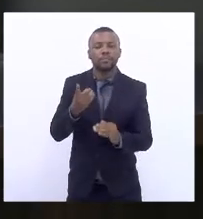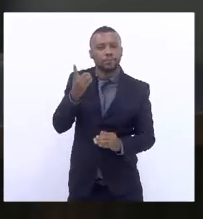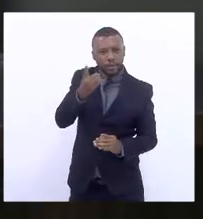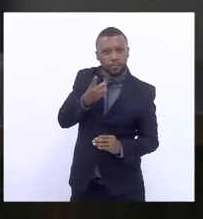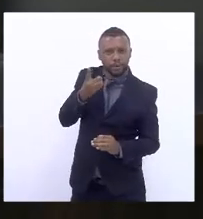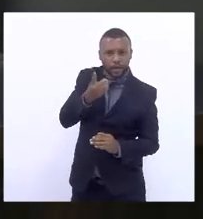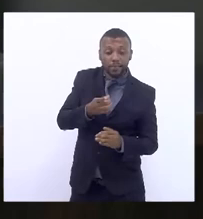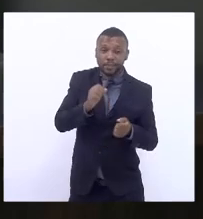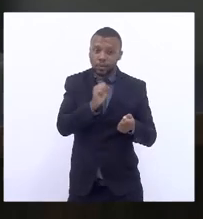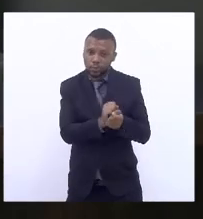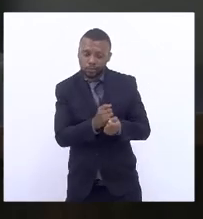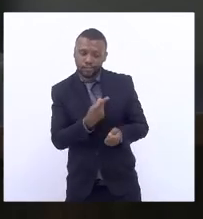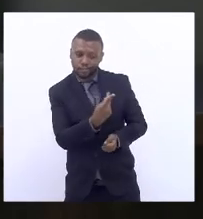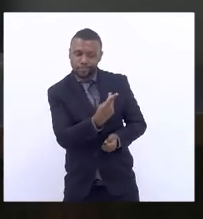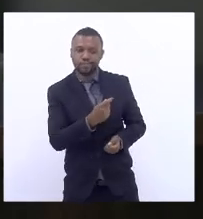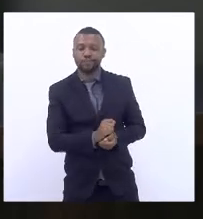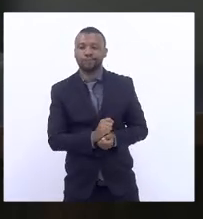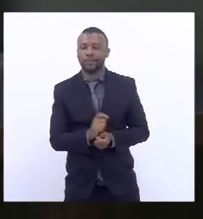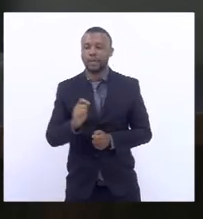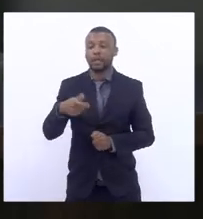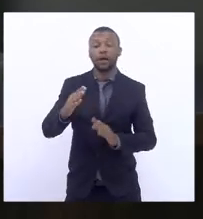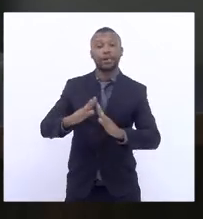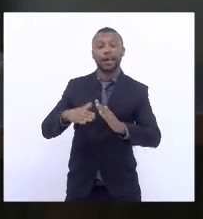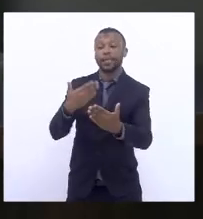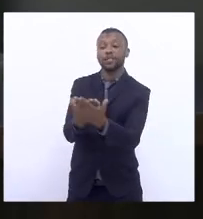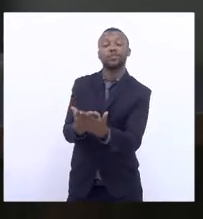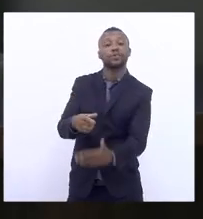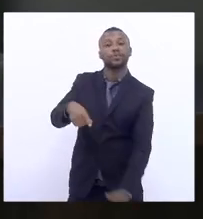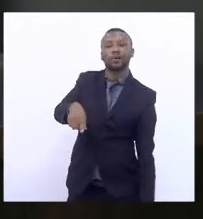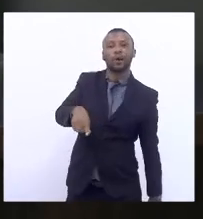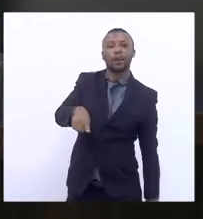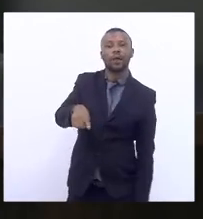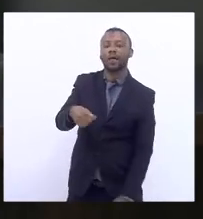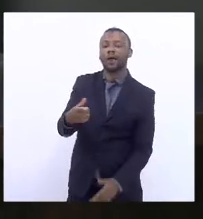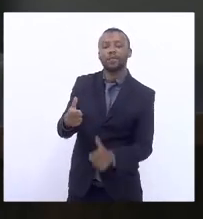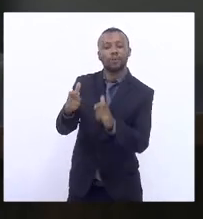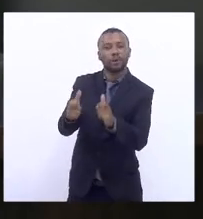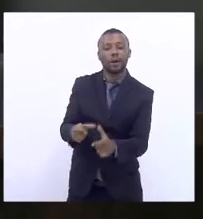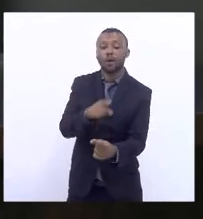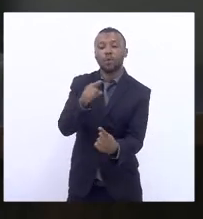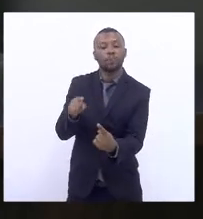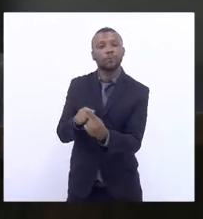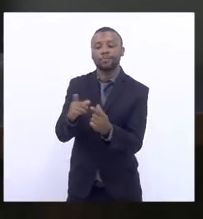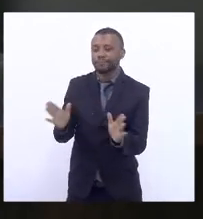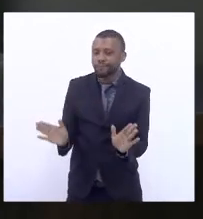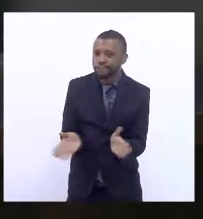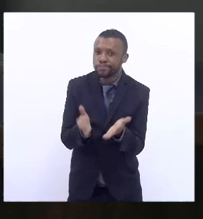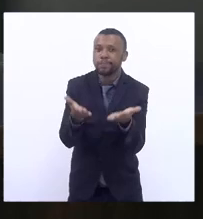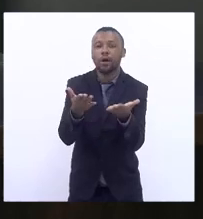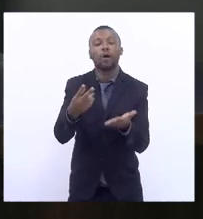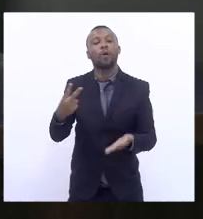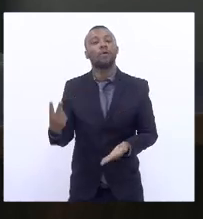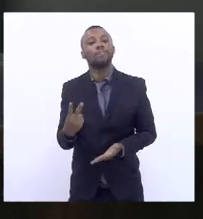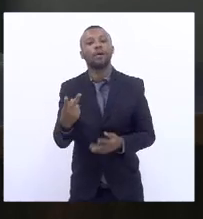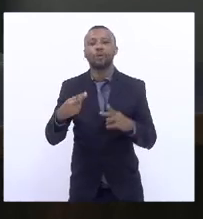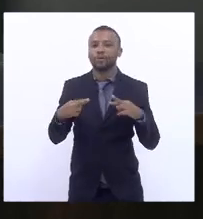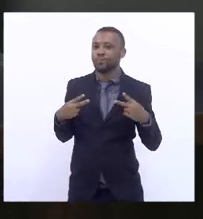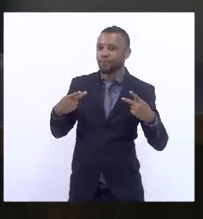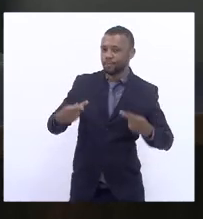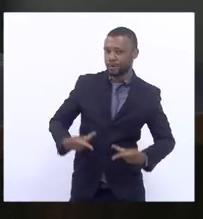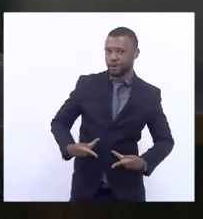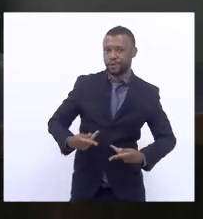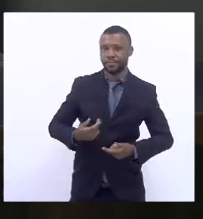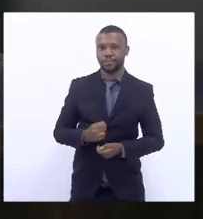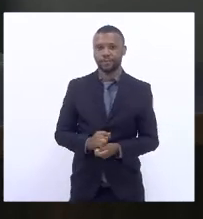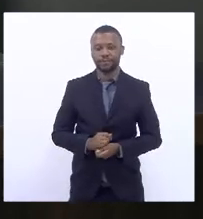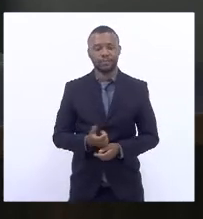que a escola é um lugar também de você desenvolver os valores humanos. Quem